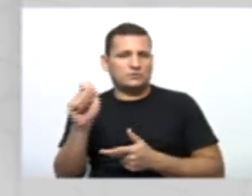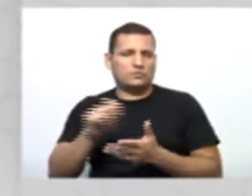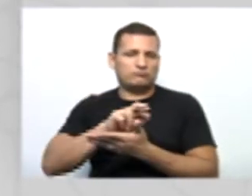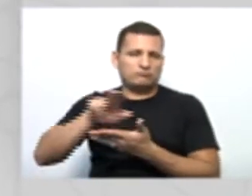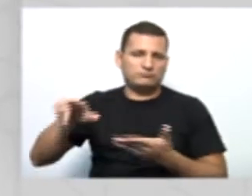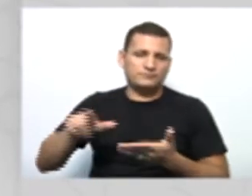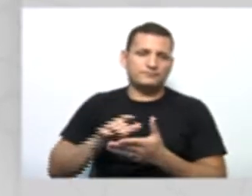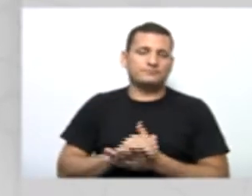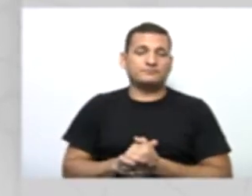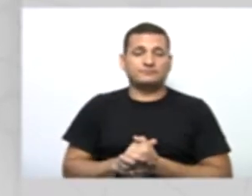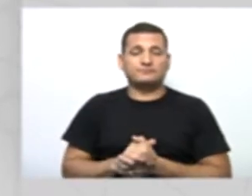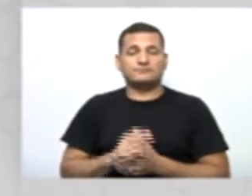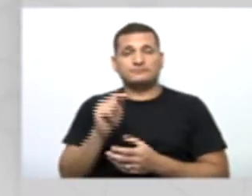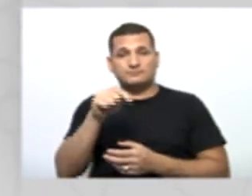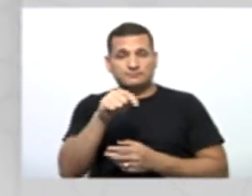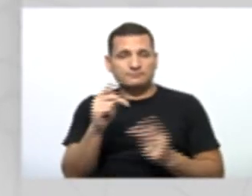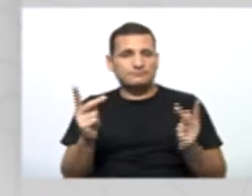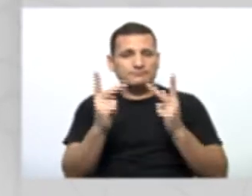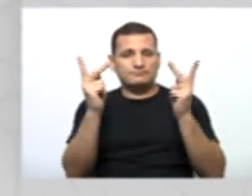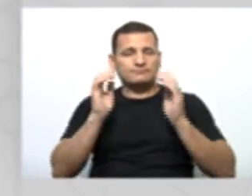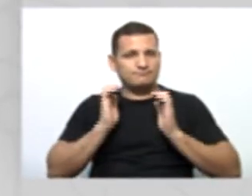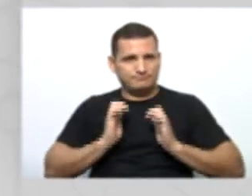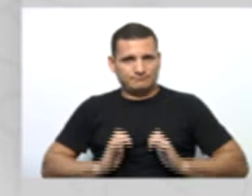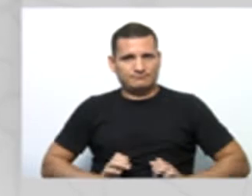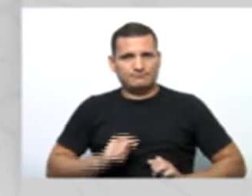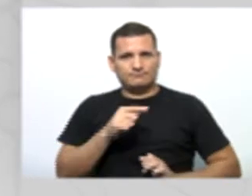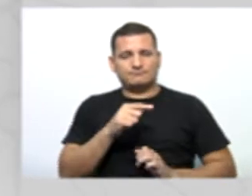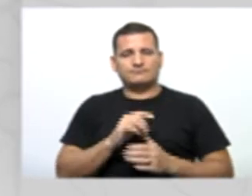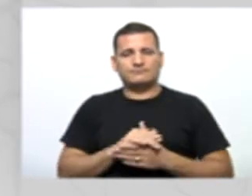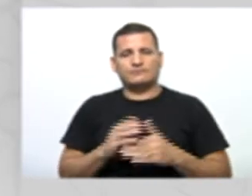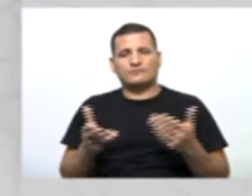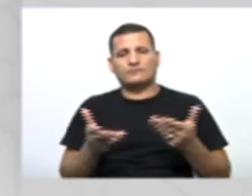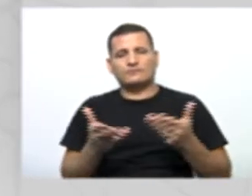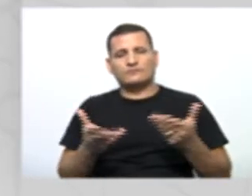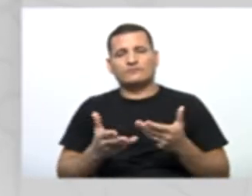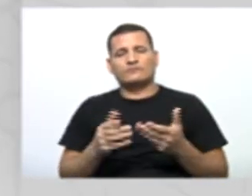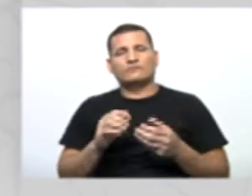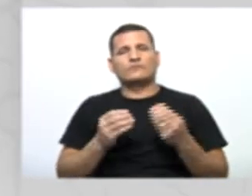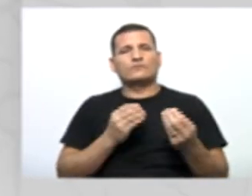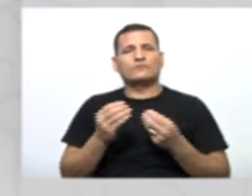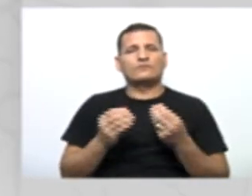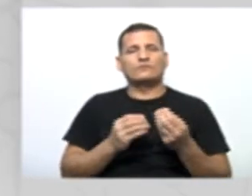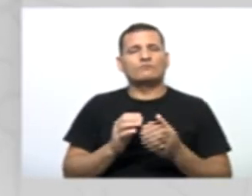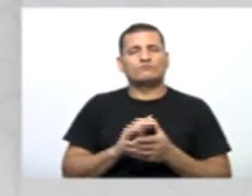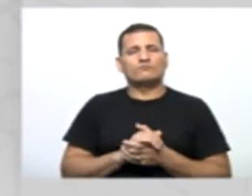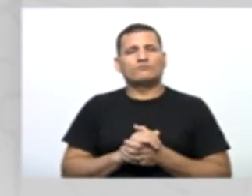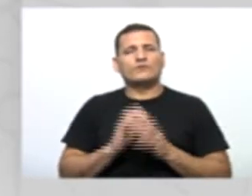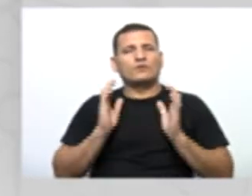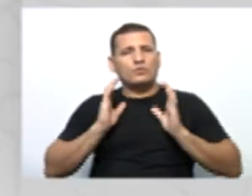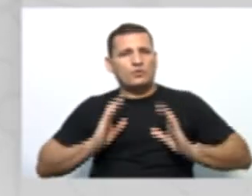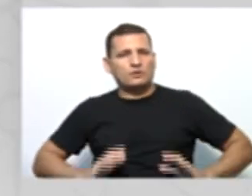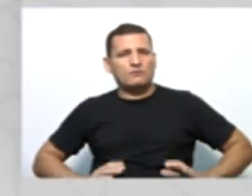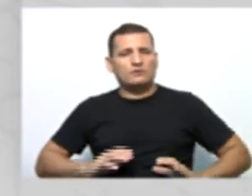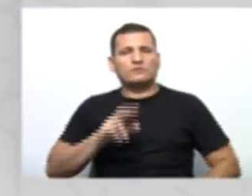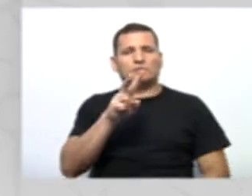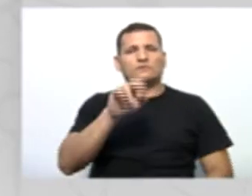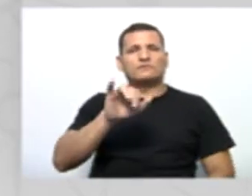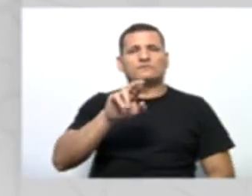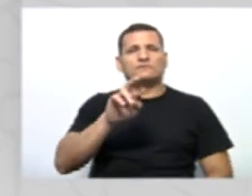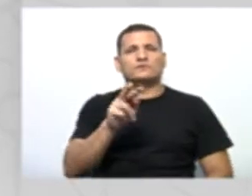Aqui em relação a valores éticos, dando continuidade, nós vamos falar agora sobre a conduta virtuosa. Essa conduta virtuosa seria o